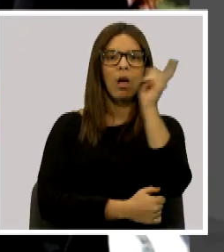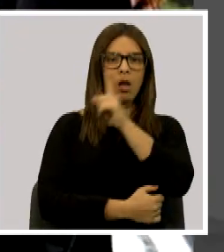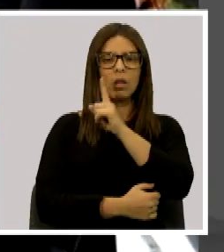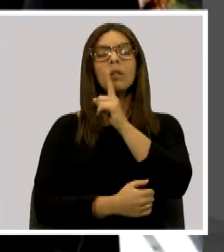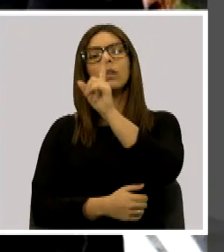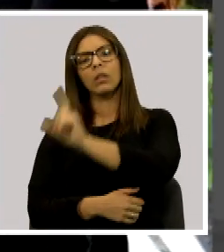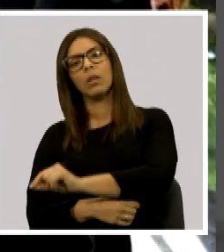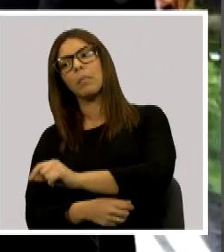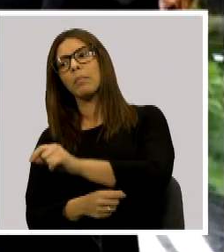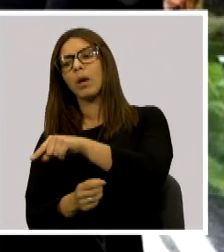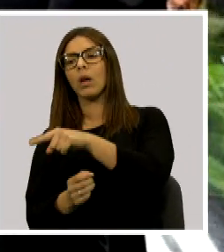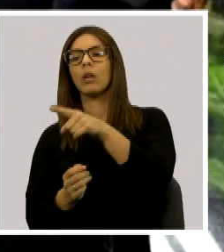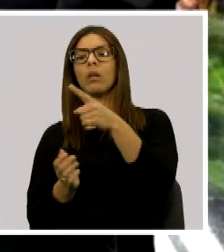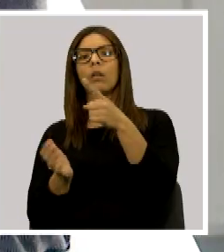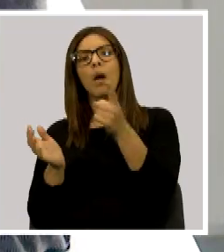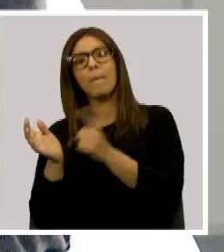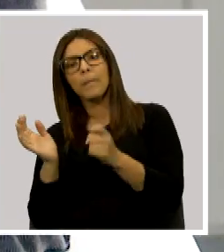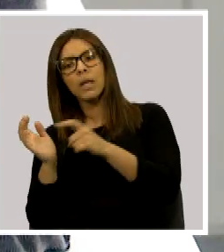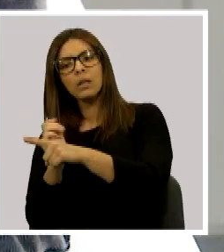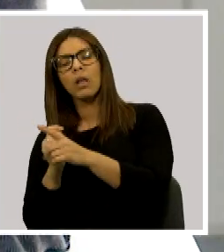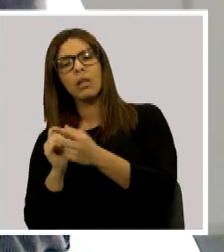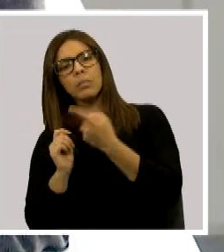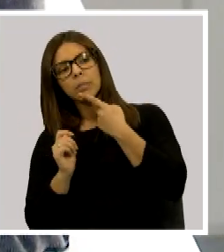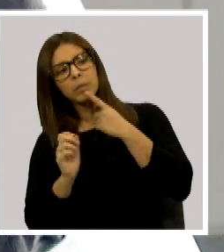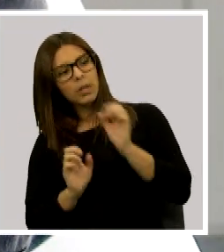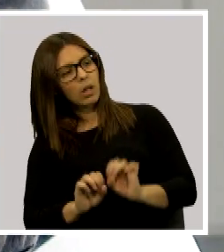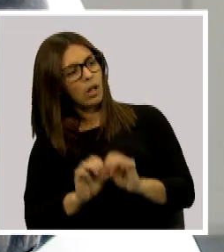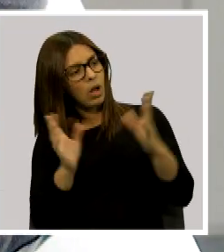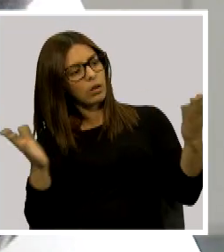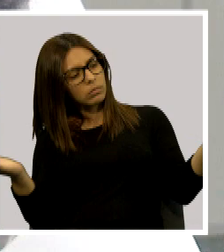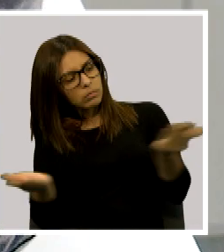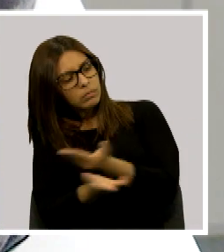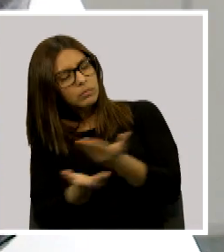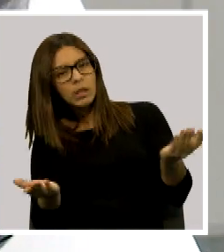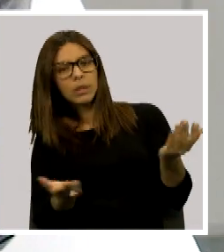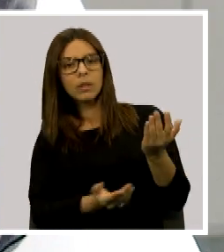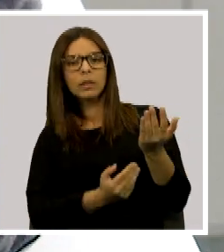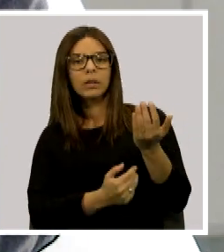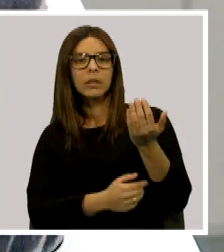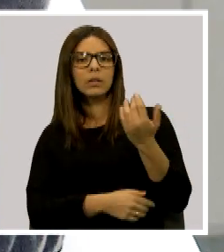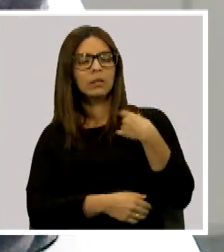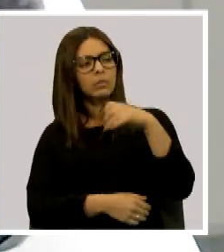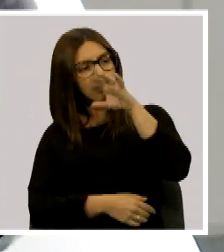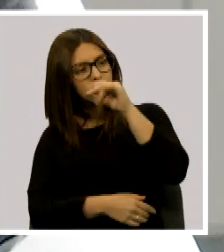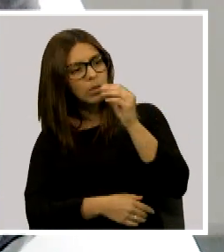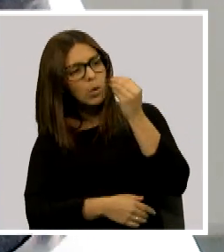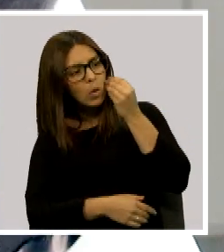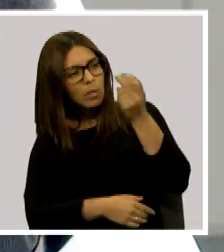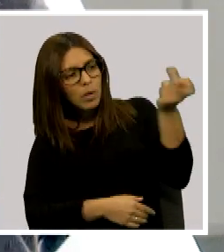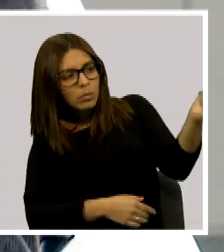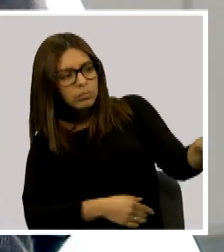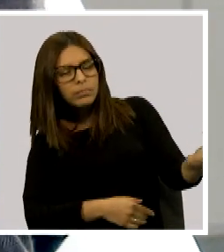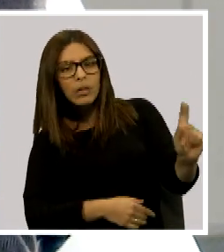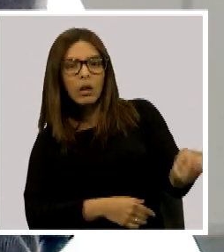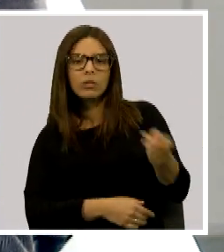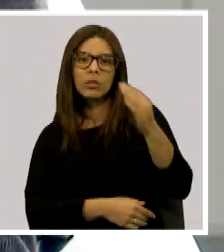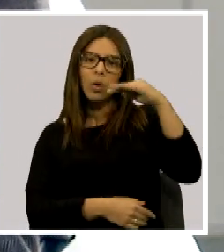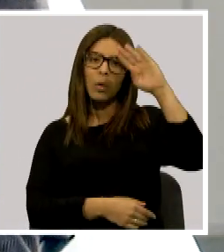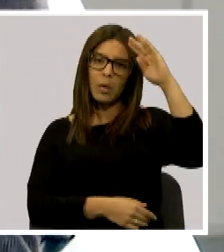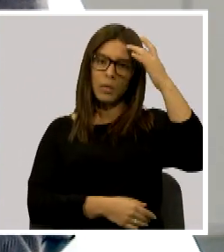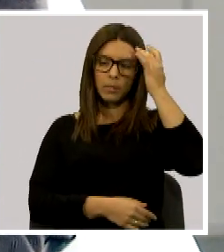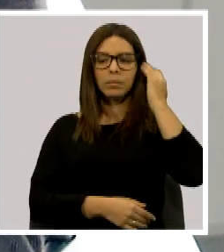Estamos em 2014. A Guerra Fria terminou há mais de 20 anos. O fim do conflito foi também o fim da União Soviética. Fidel Castro